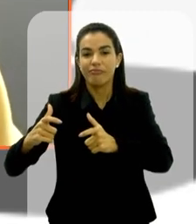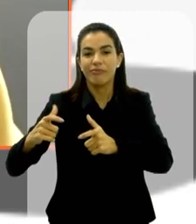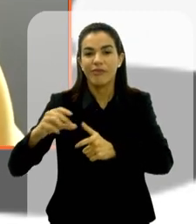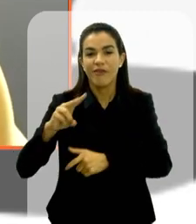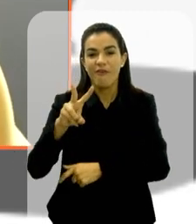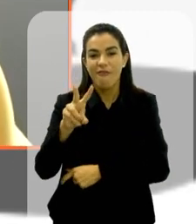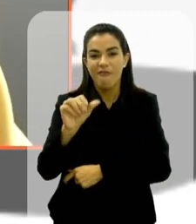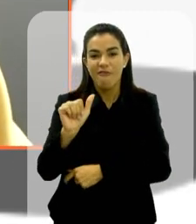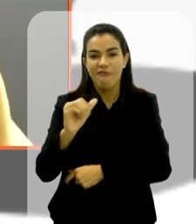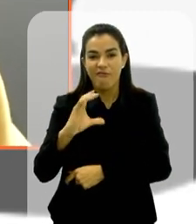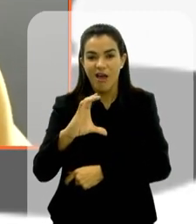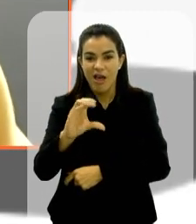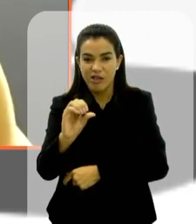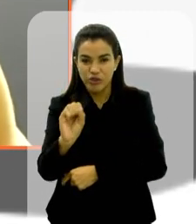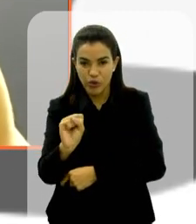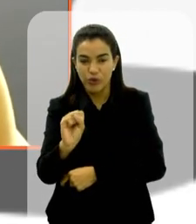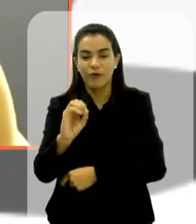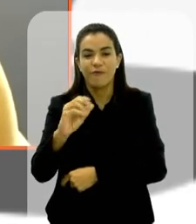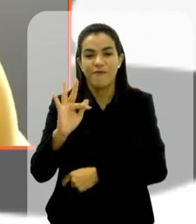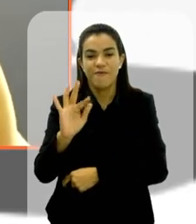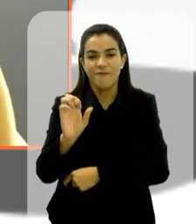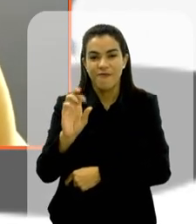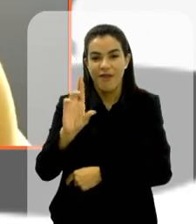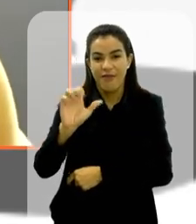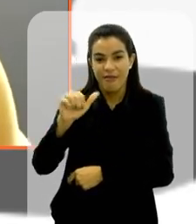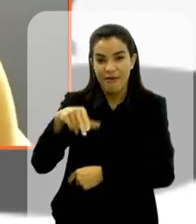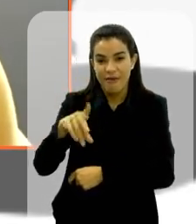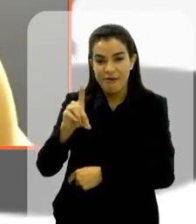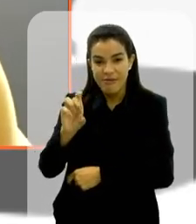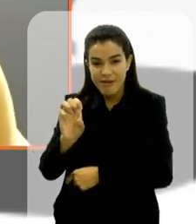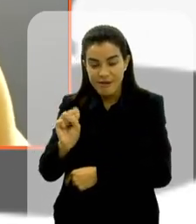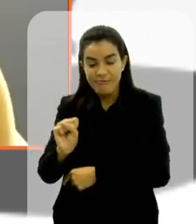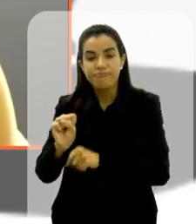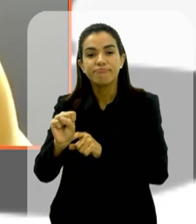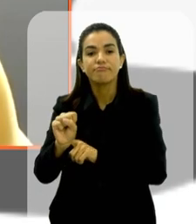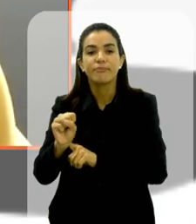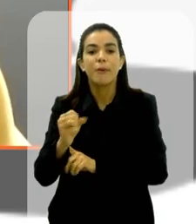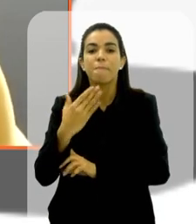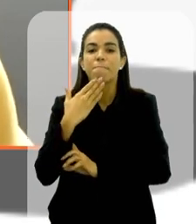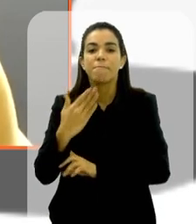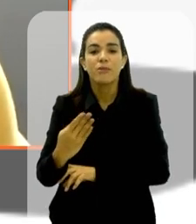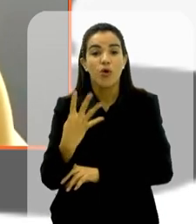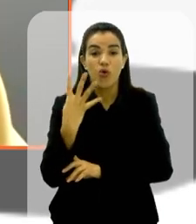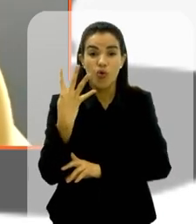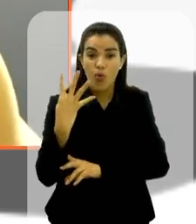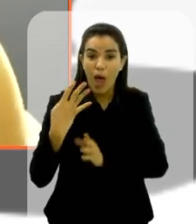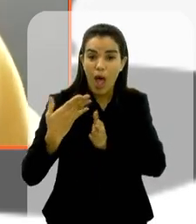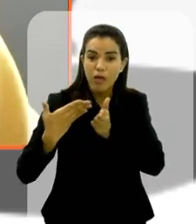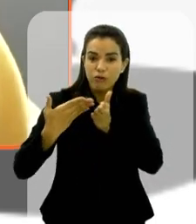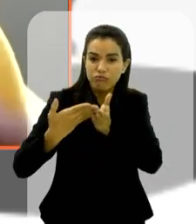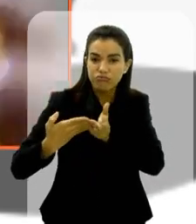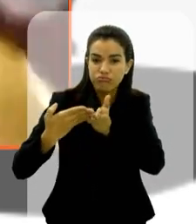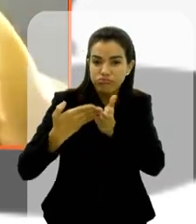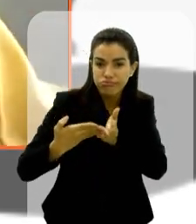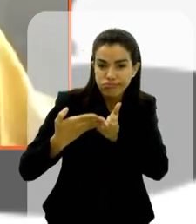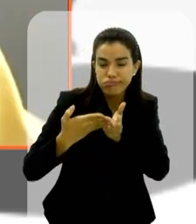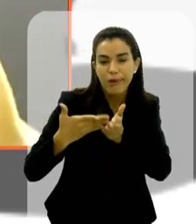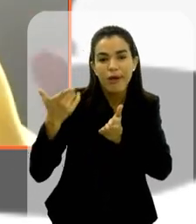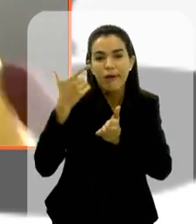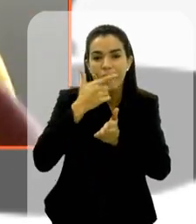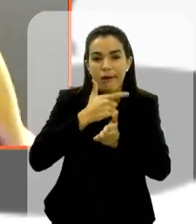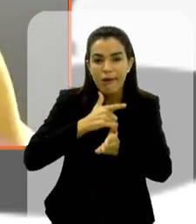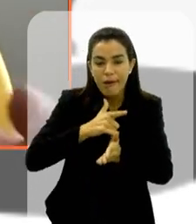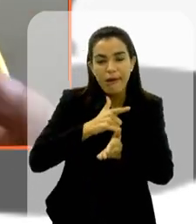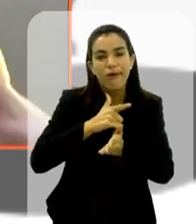Vasco Fernandes Coutinho, que mandou 4 embarcações até a ilha de Paranapuã e lá recolheram